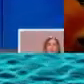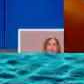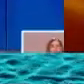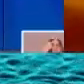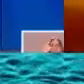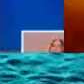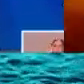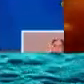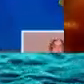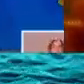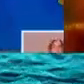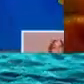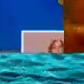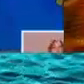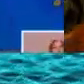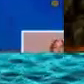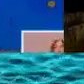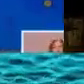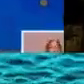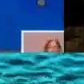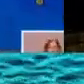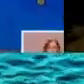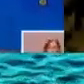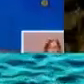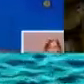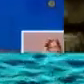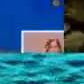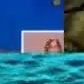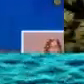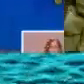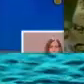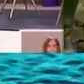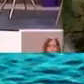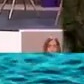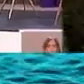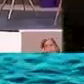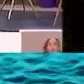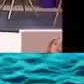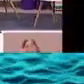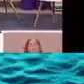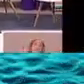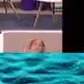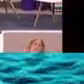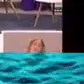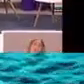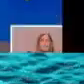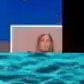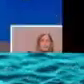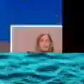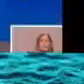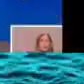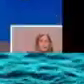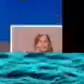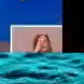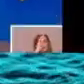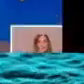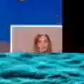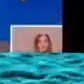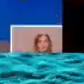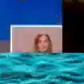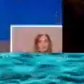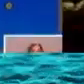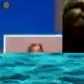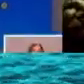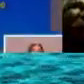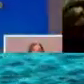É. Eu quando tinha 12, 13, 14 anos, achava que ia viver eternamente. Não morria nunca. Vou morrer tão tarde que nem valia. E agora, o